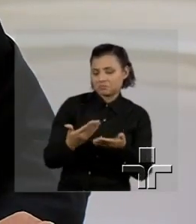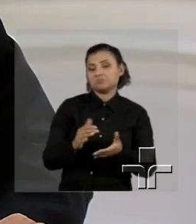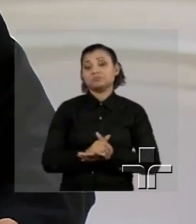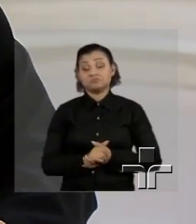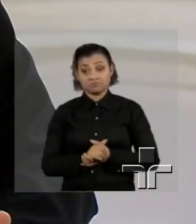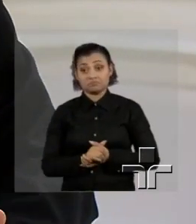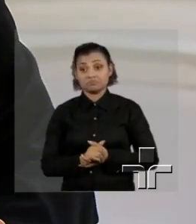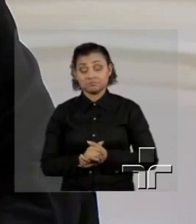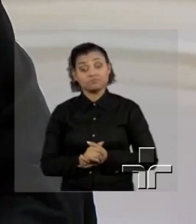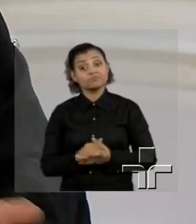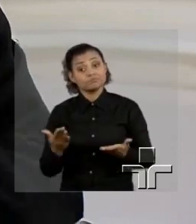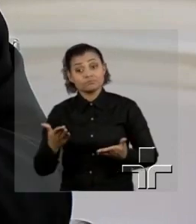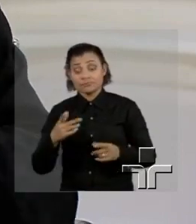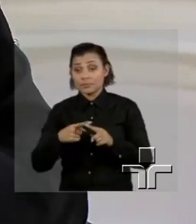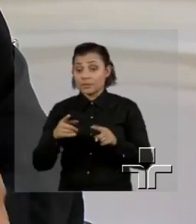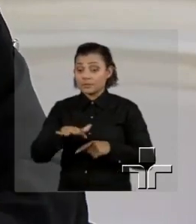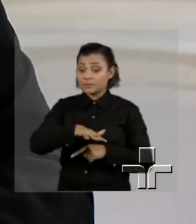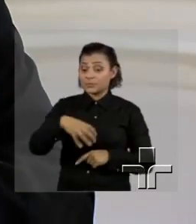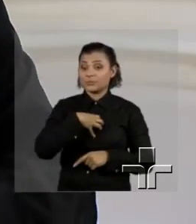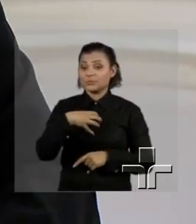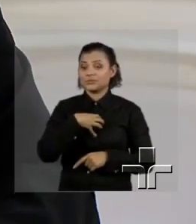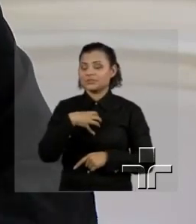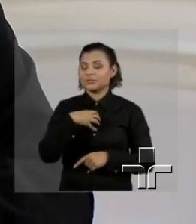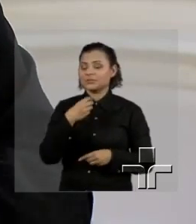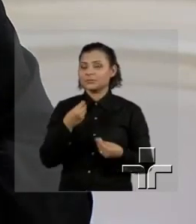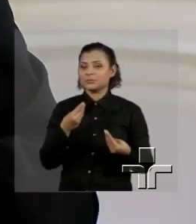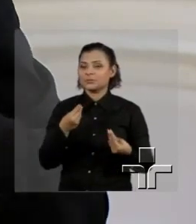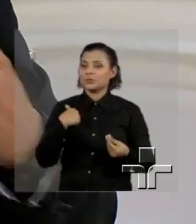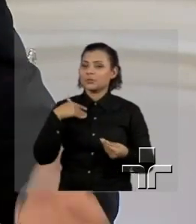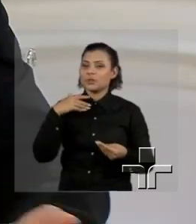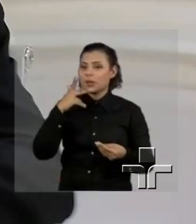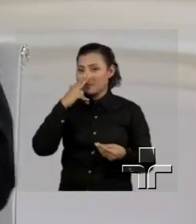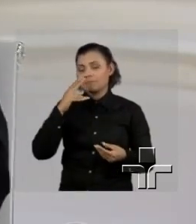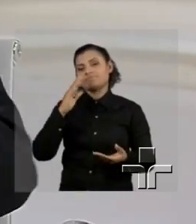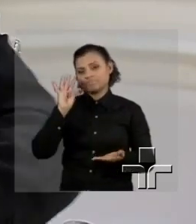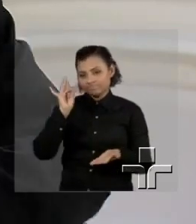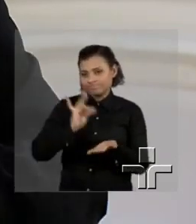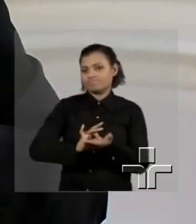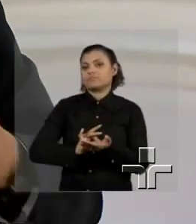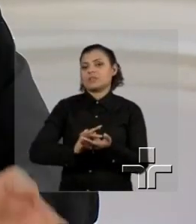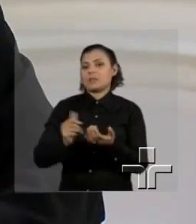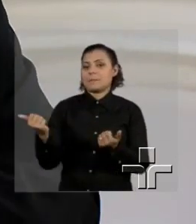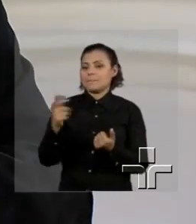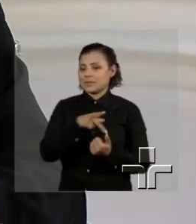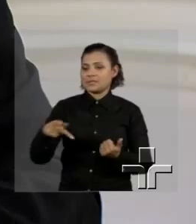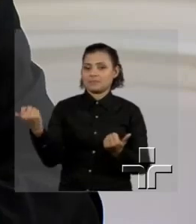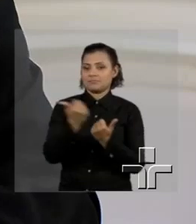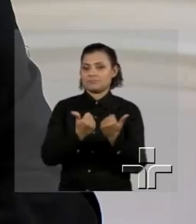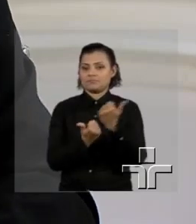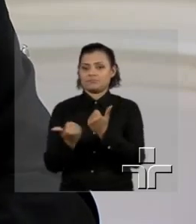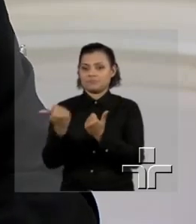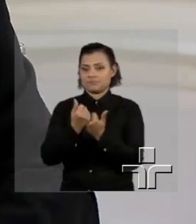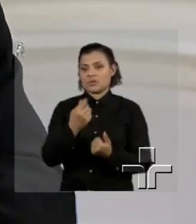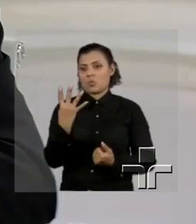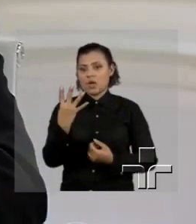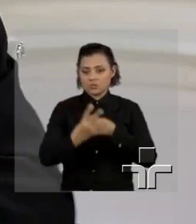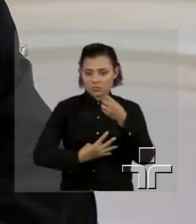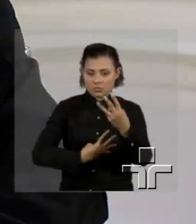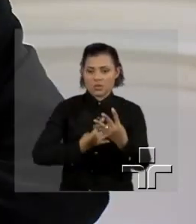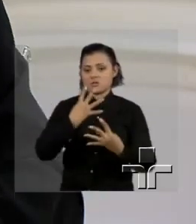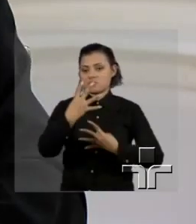assim, será que isso é bom para as Forças Armadas? Não é um retrocesso naquele caminho da profissionalização?